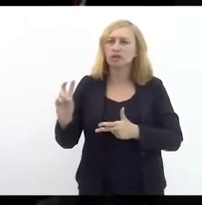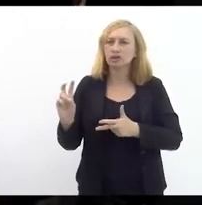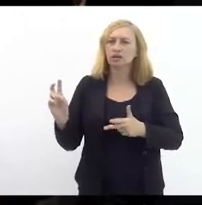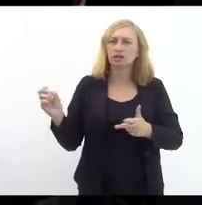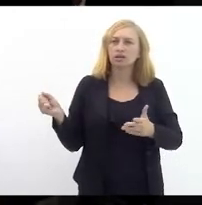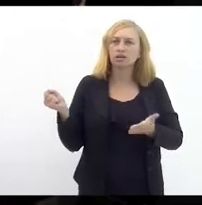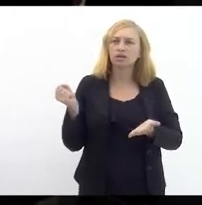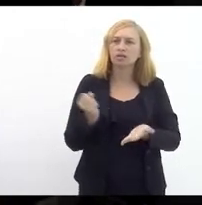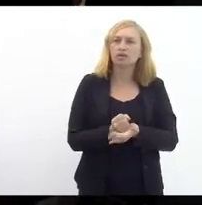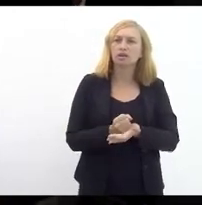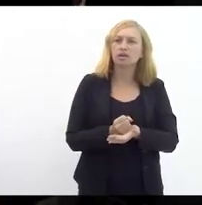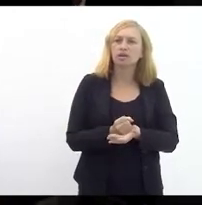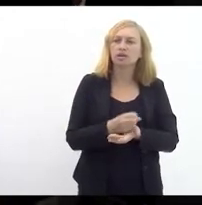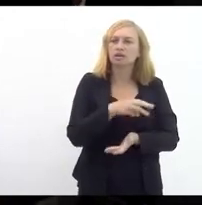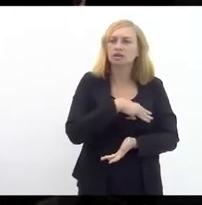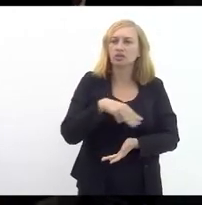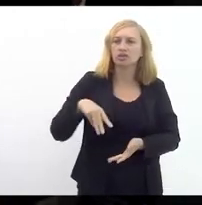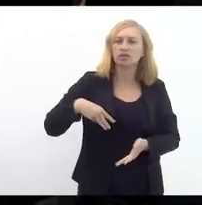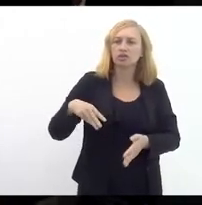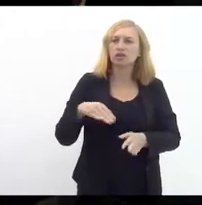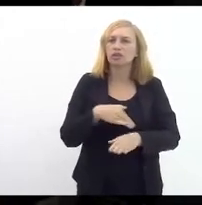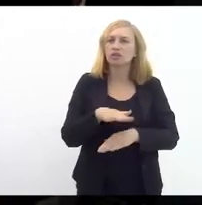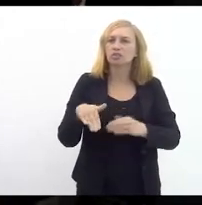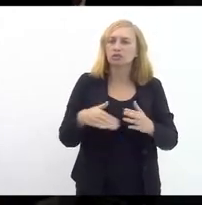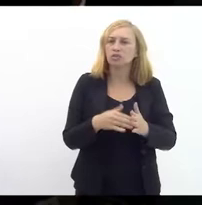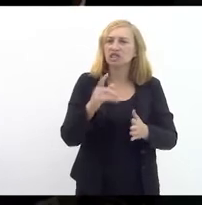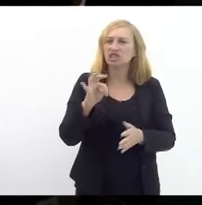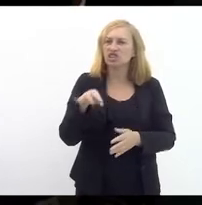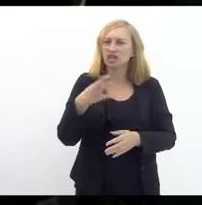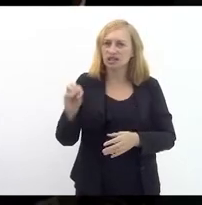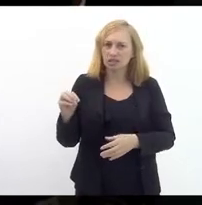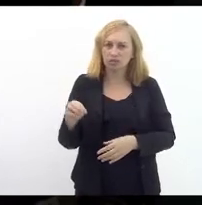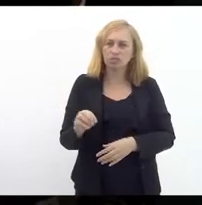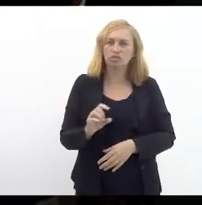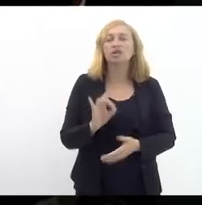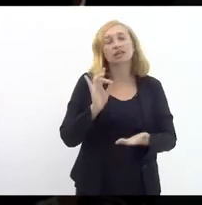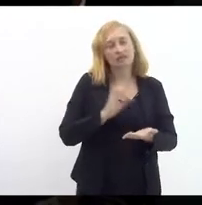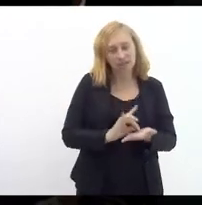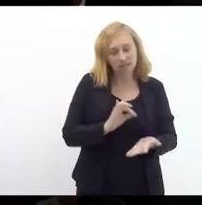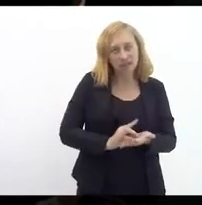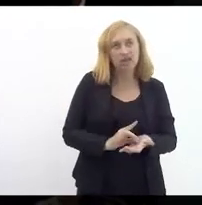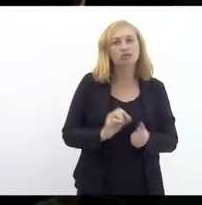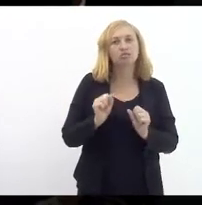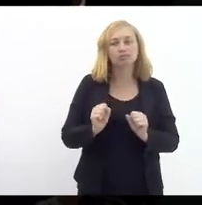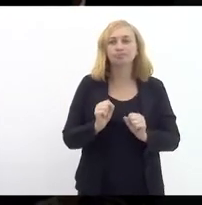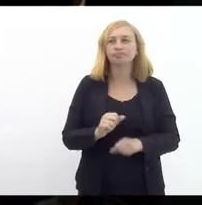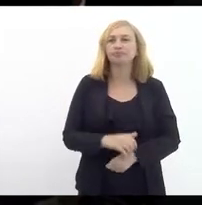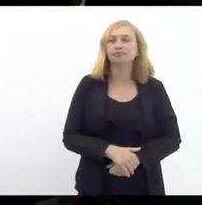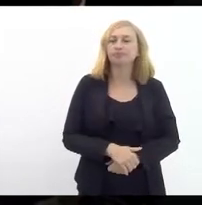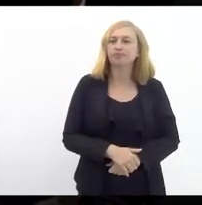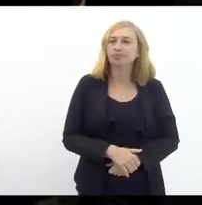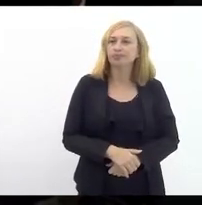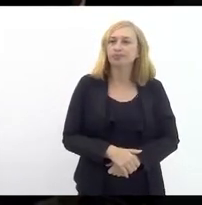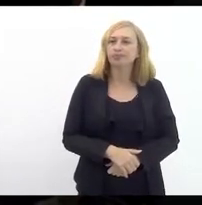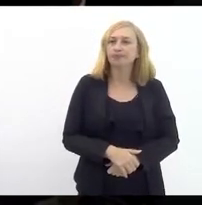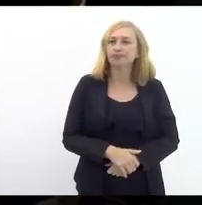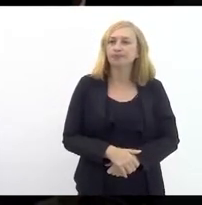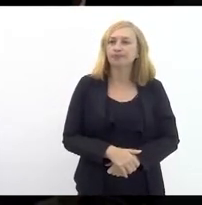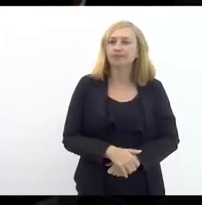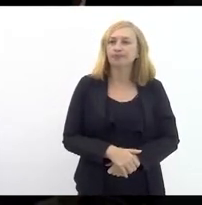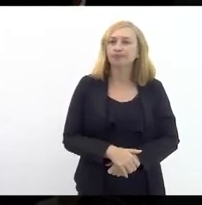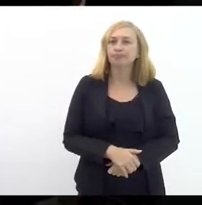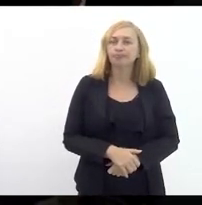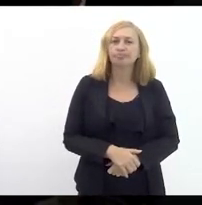recentemente, envolvendo todas as estações. Não somente, porque na verdade talvez tenha sido um aditamento, mas foi